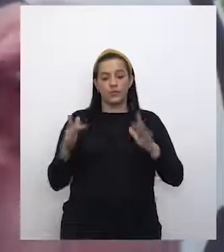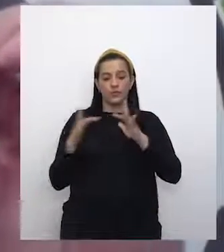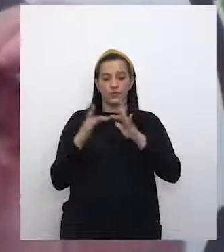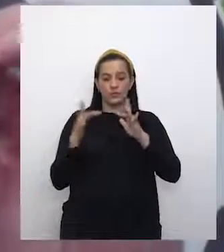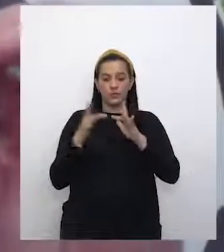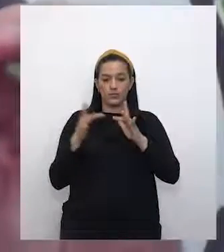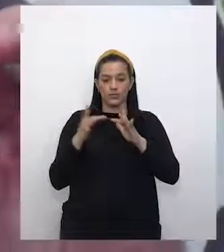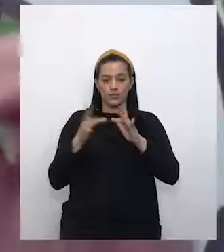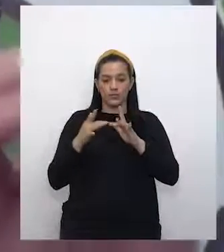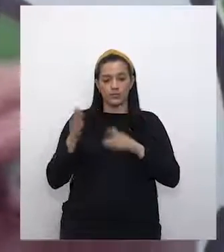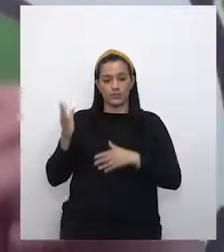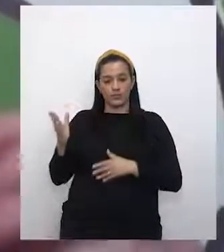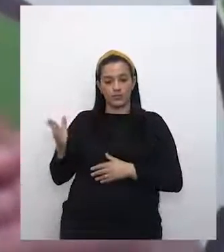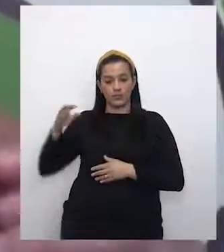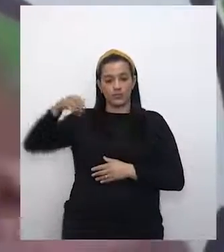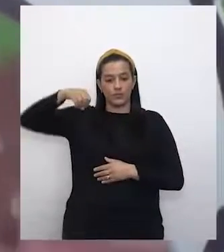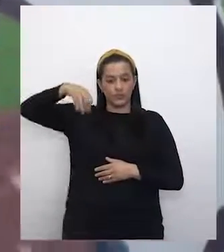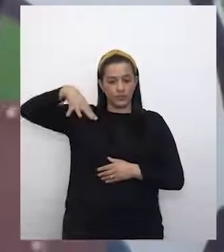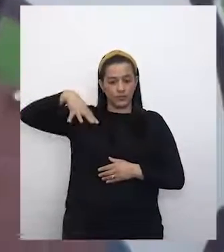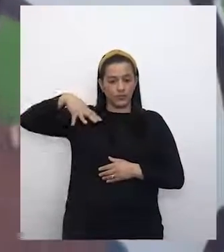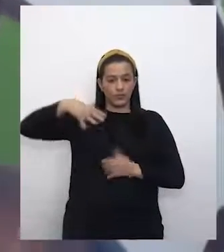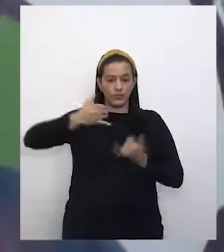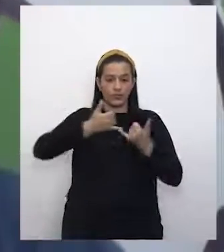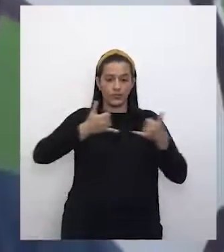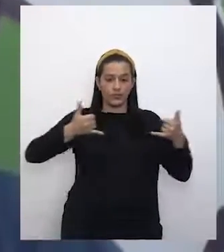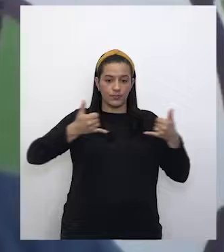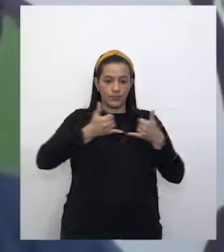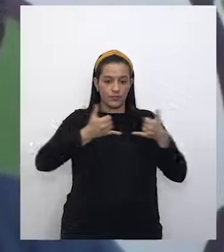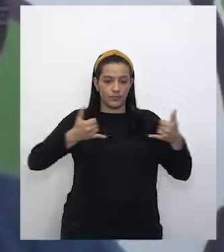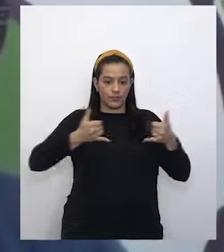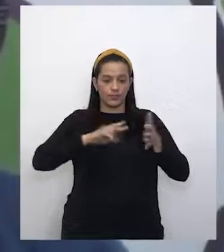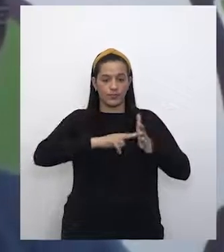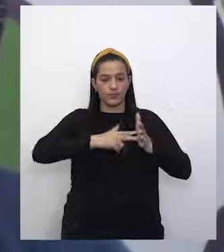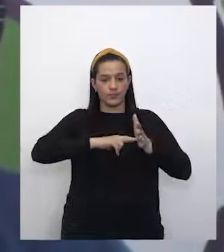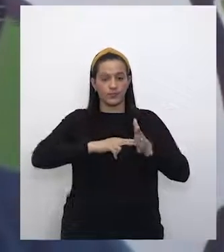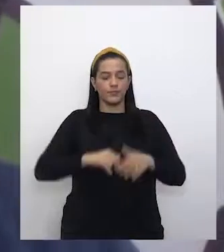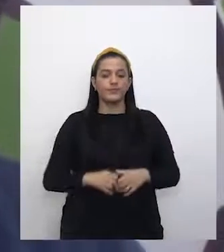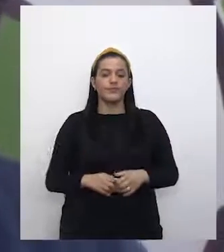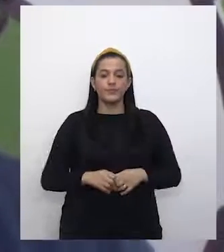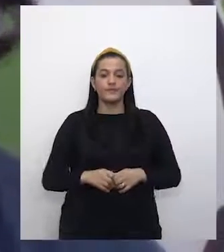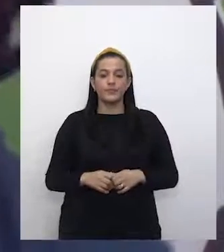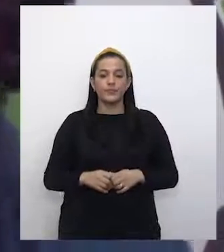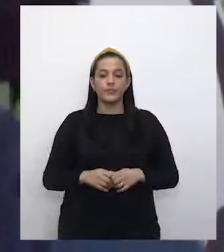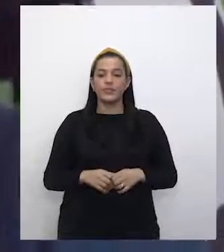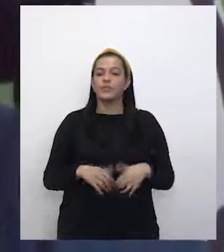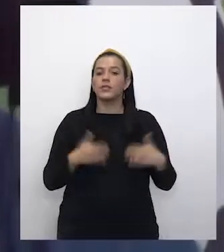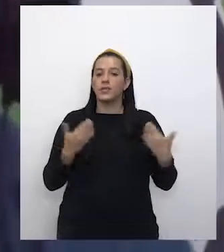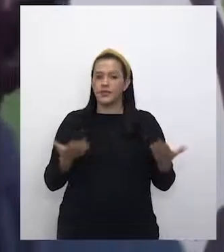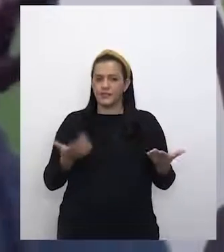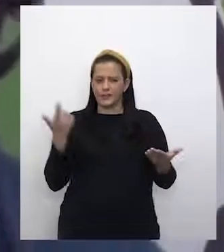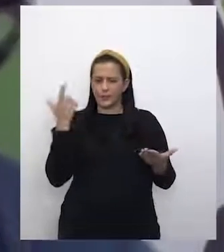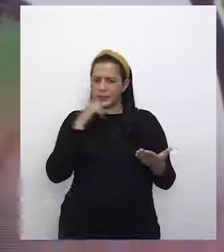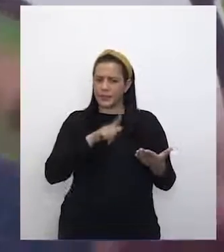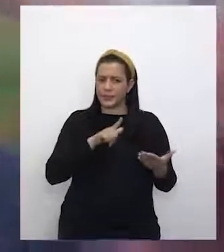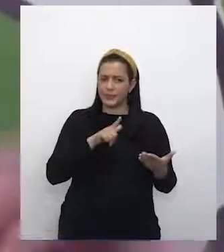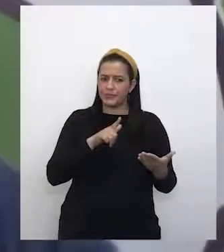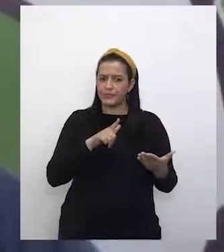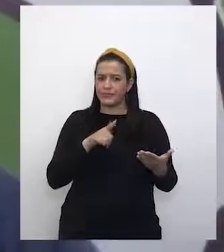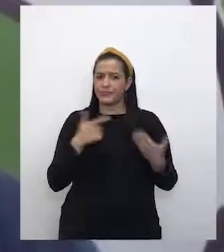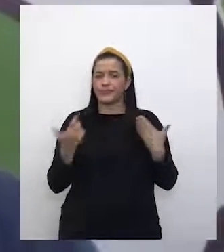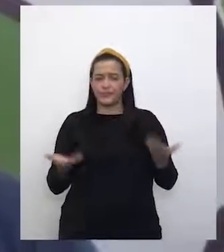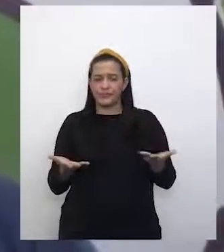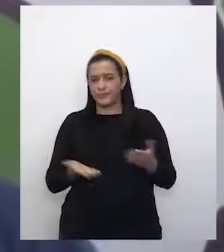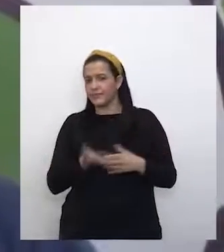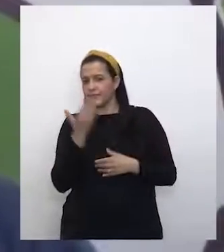com o LED e transformando em energia elétrica. Será que vai funcionar? Bom, vamos